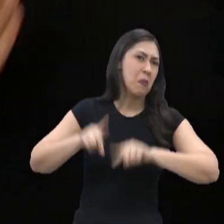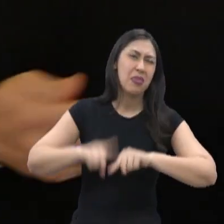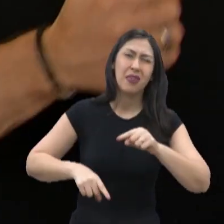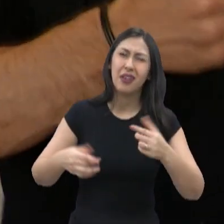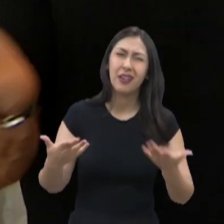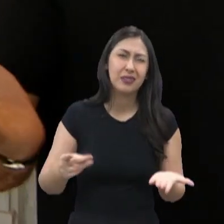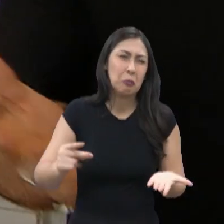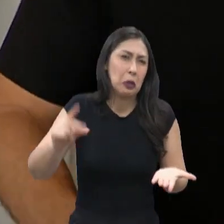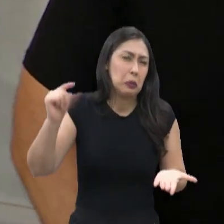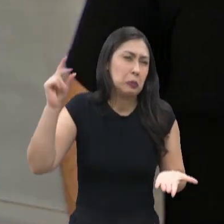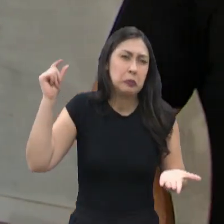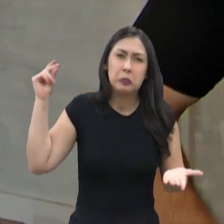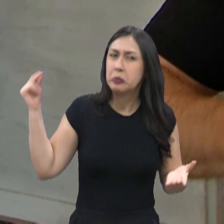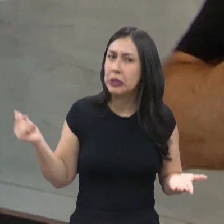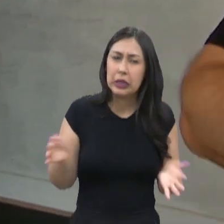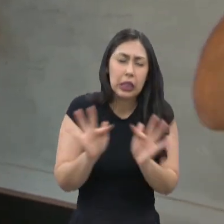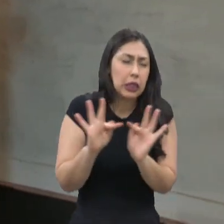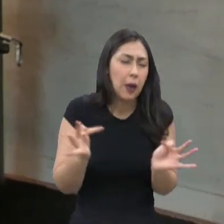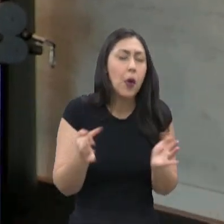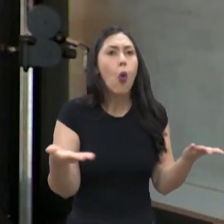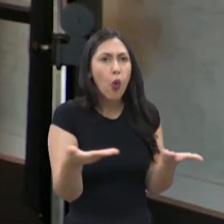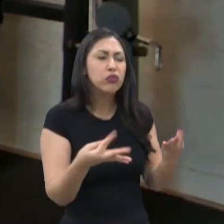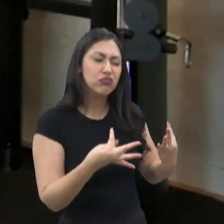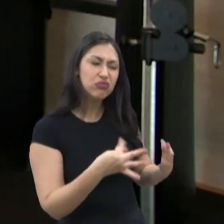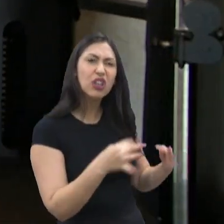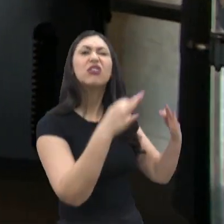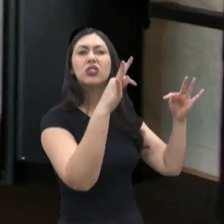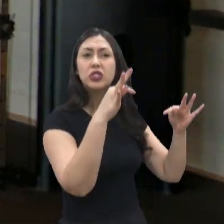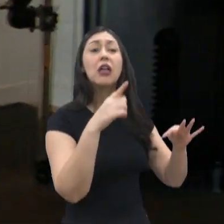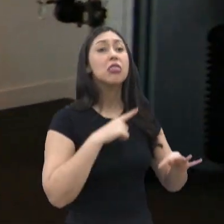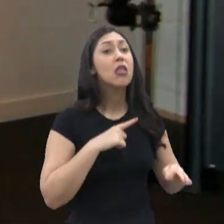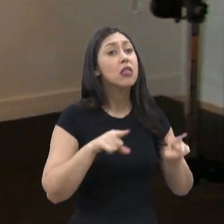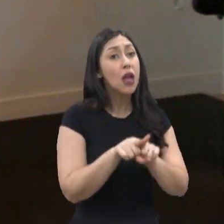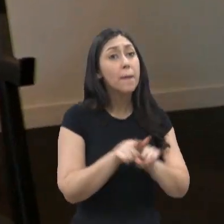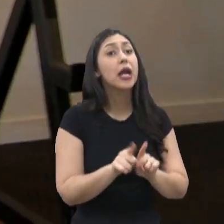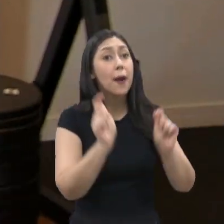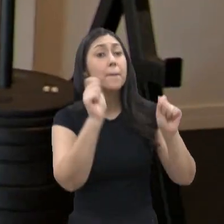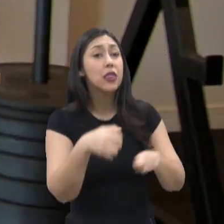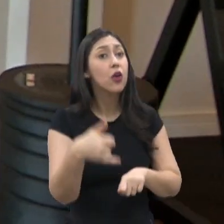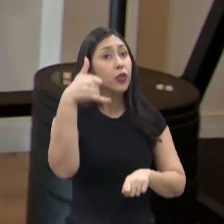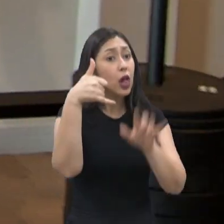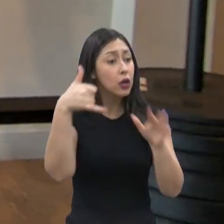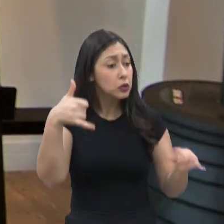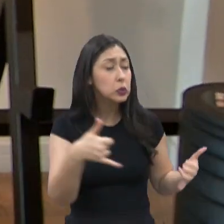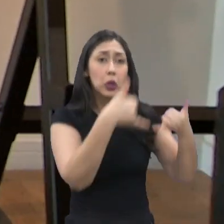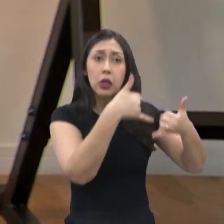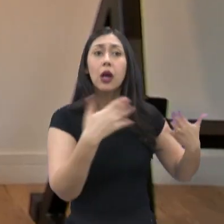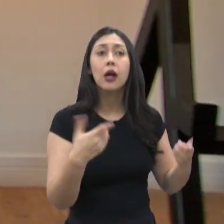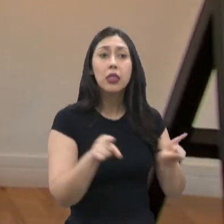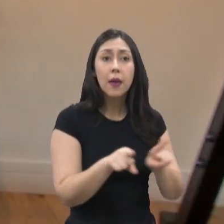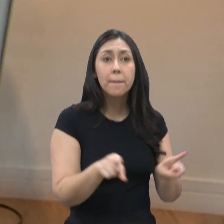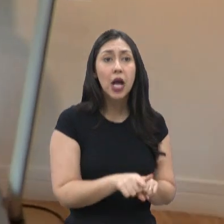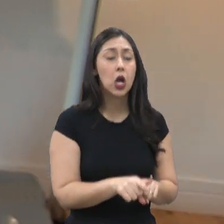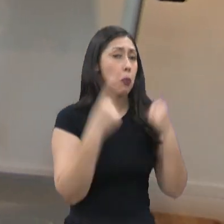aparelhos, né, fundo de quintal. Hoje em dia tem tecnologia, tem YouTube, tem conexão com o celular, tem conexão com a própria academia, manda